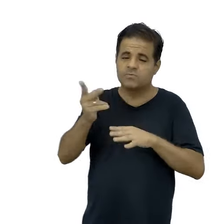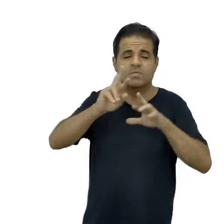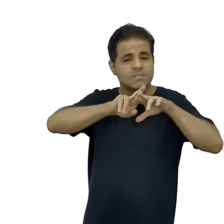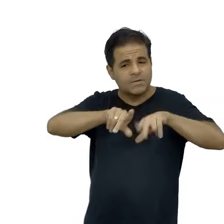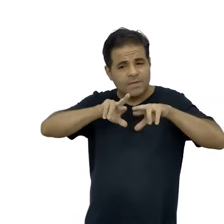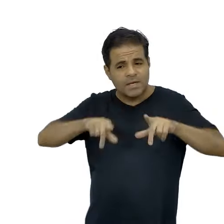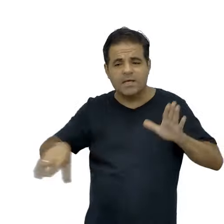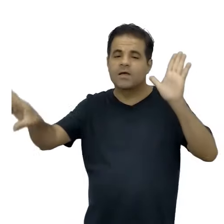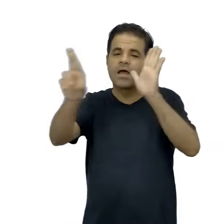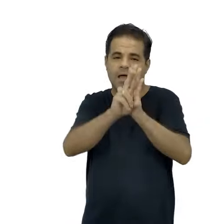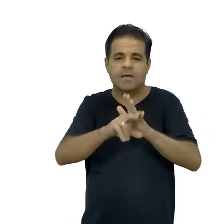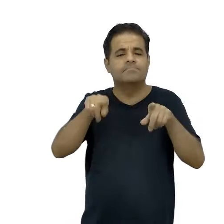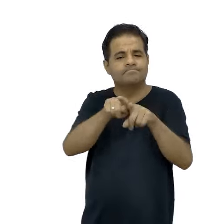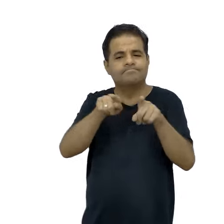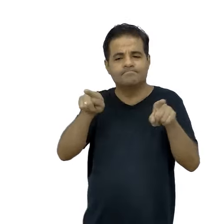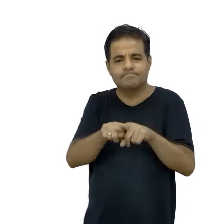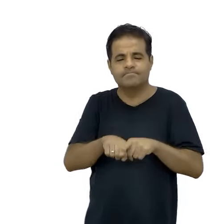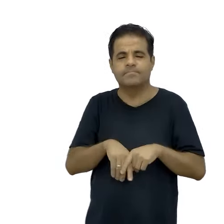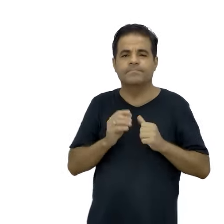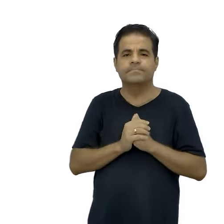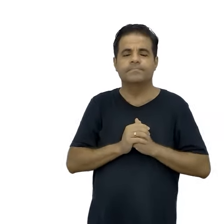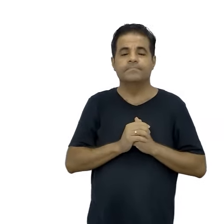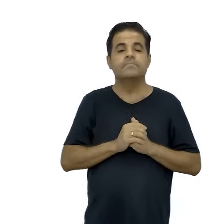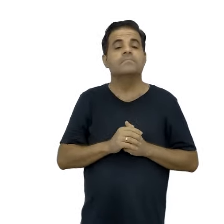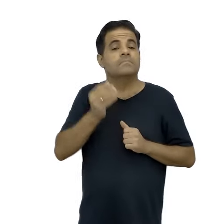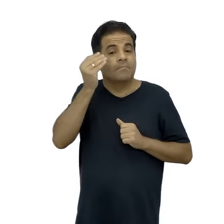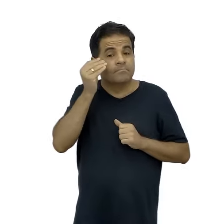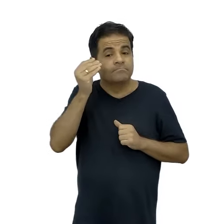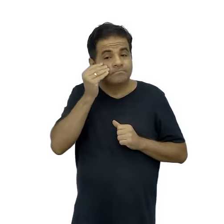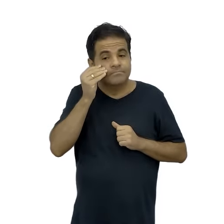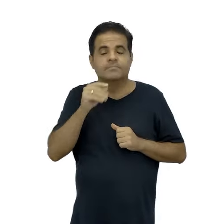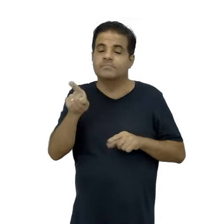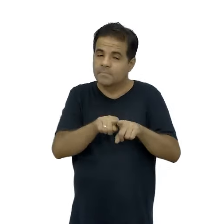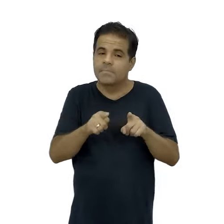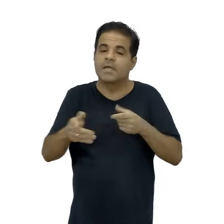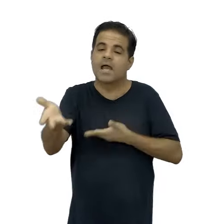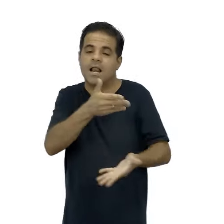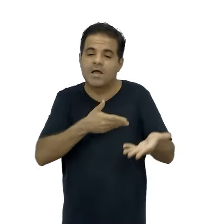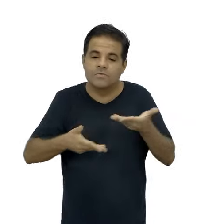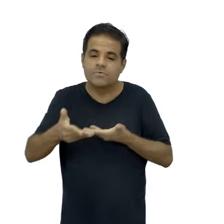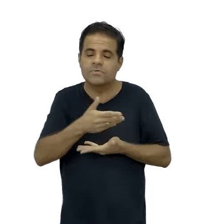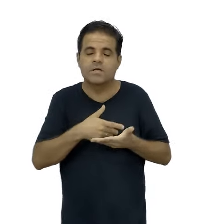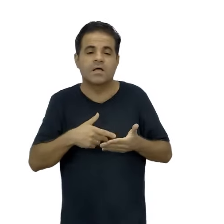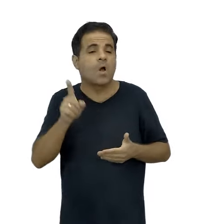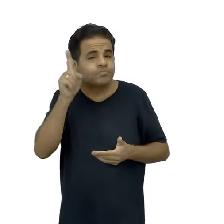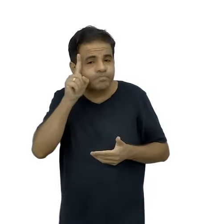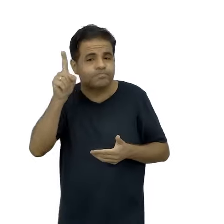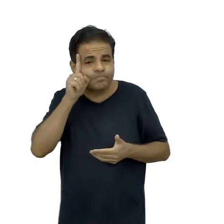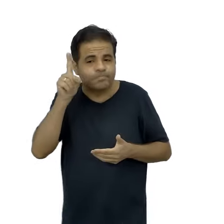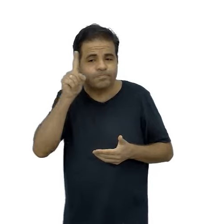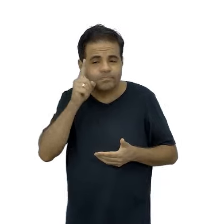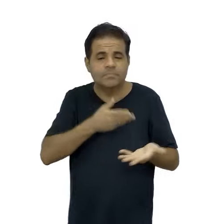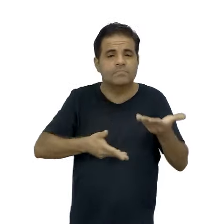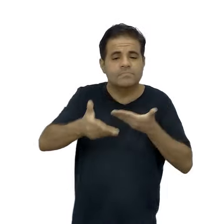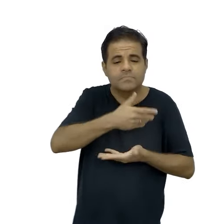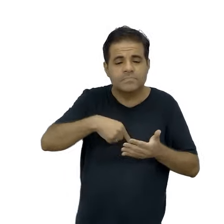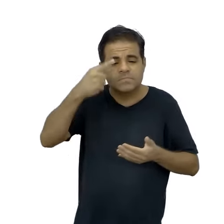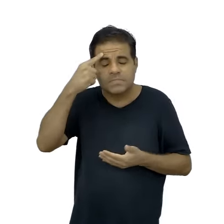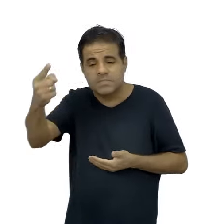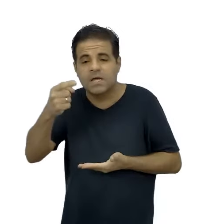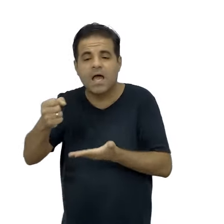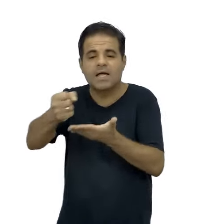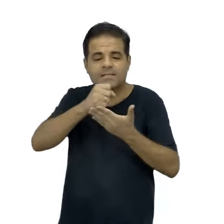diferentes representações. Tentando ali relacionar ao cotidiano, né, essa ideia de